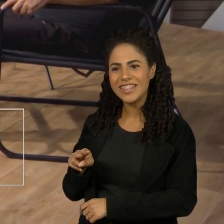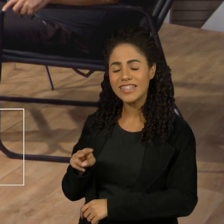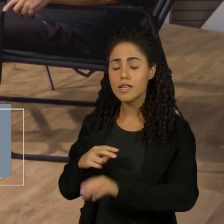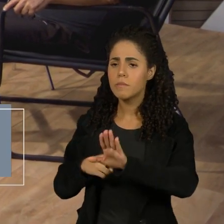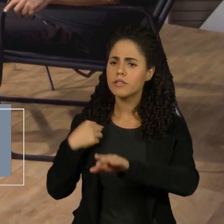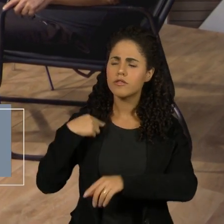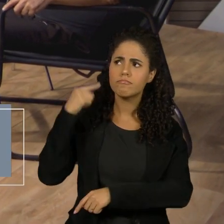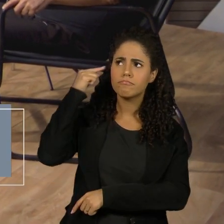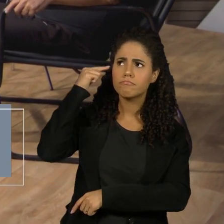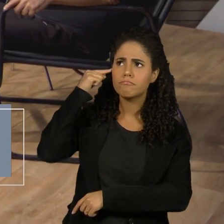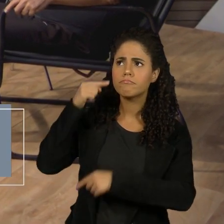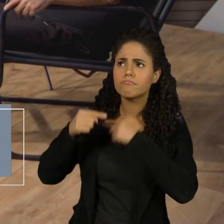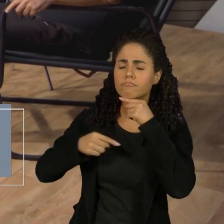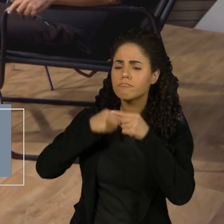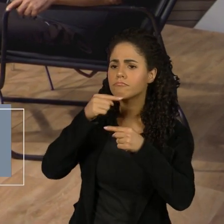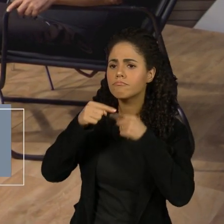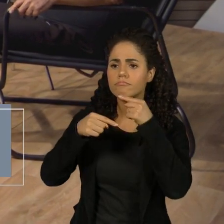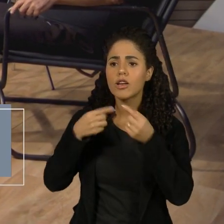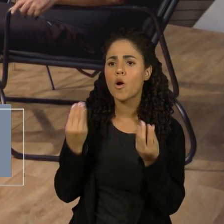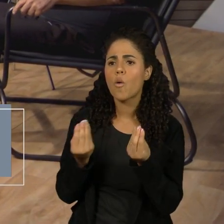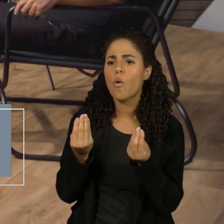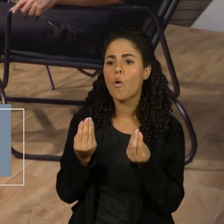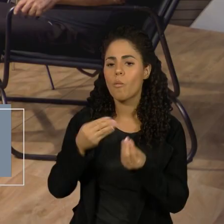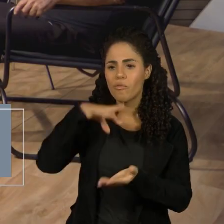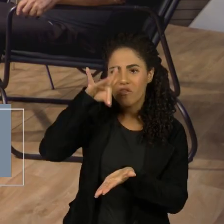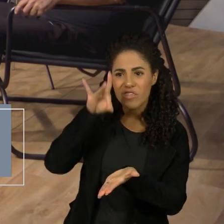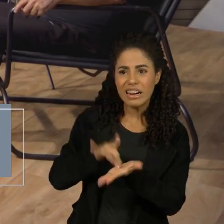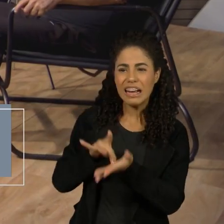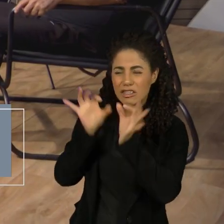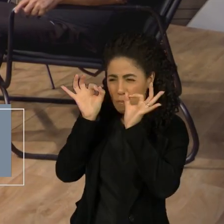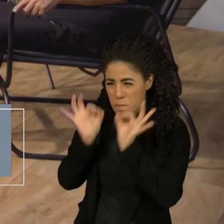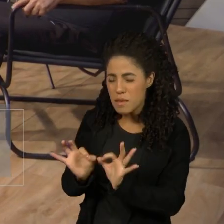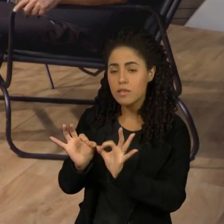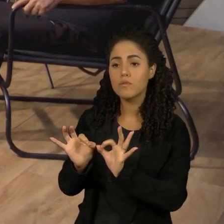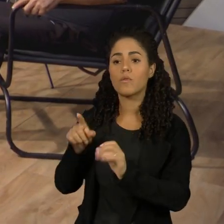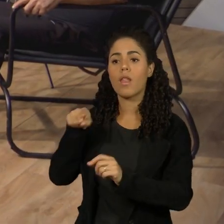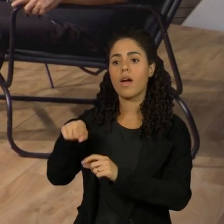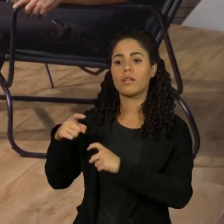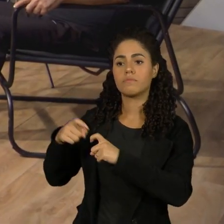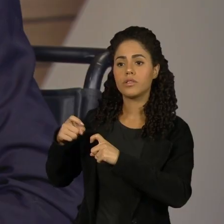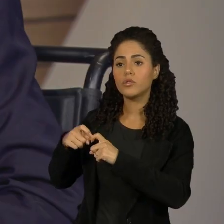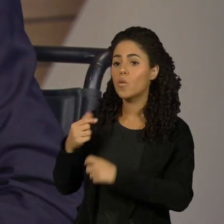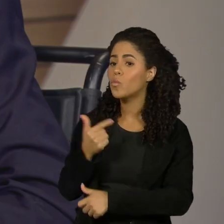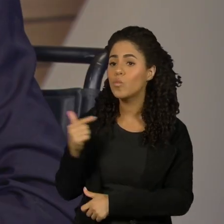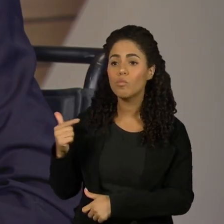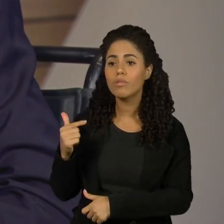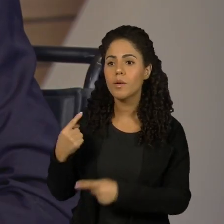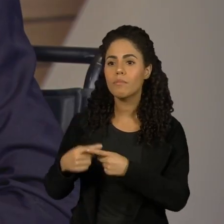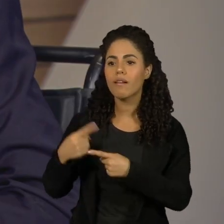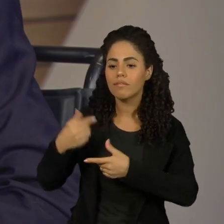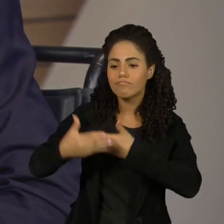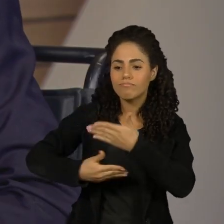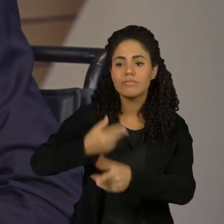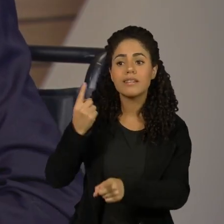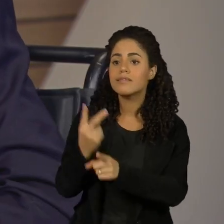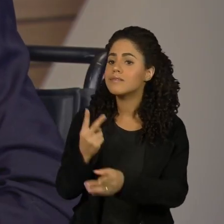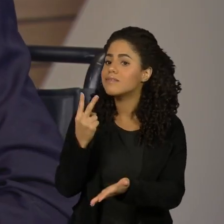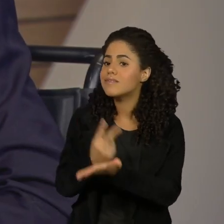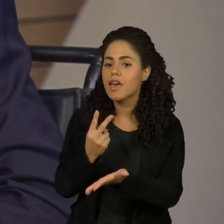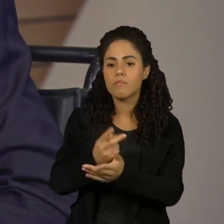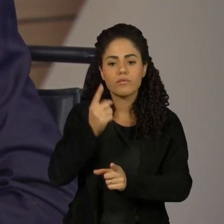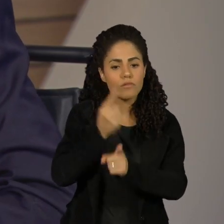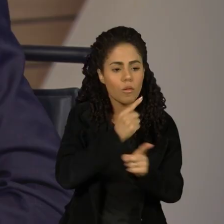se perguntou se existe alguma verdade absoluta na medicina, e o consenso é que não existe uma verdade absoluta. Você